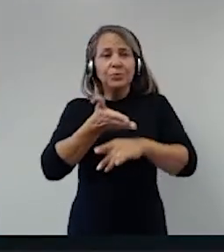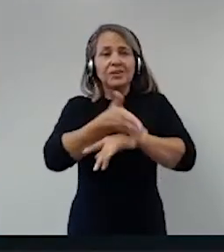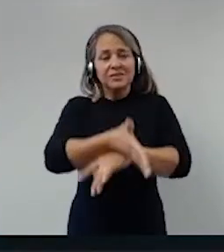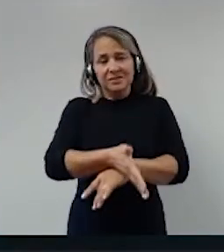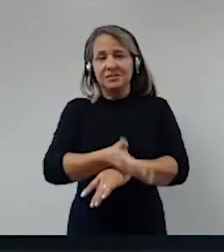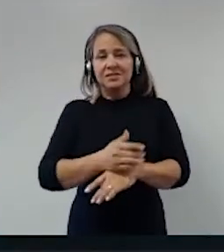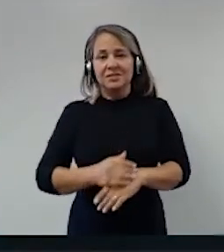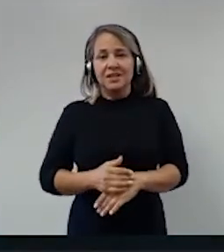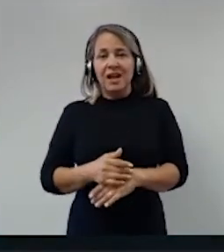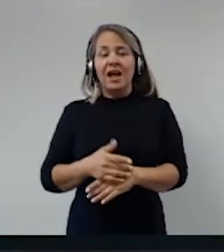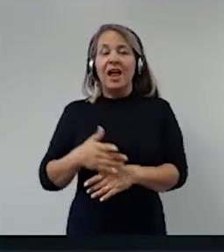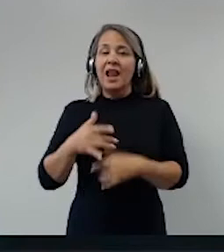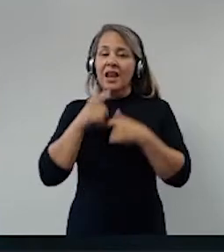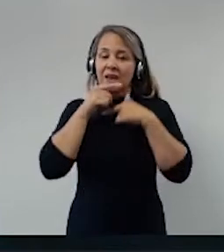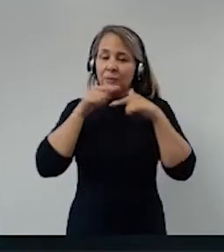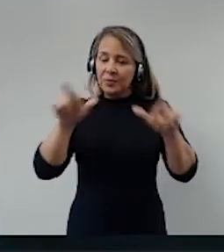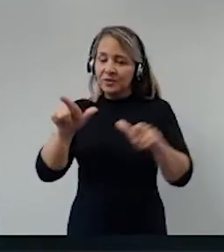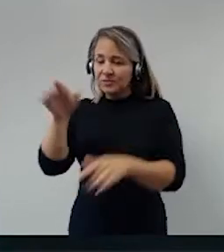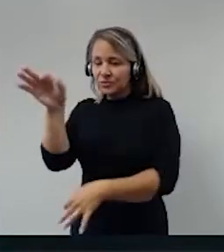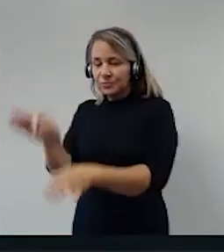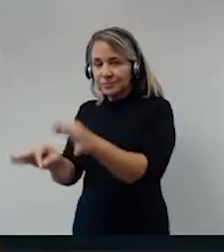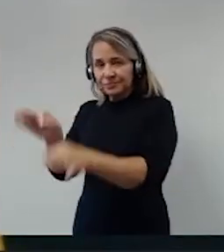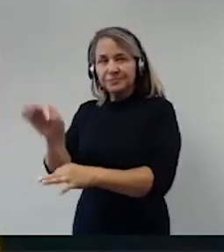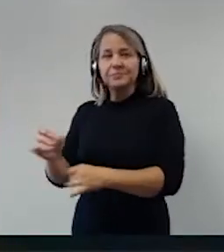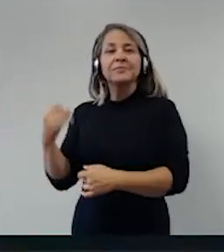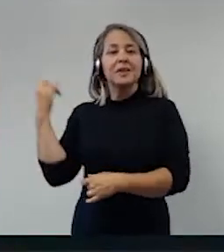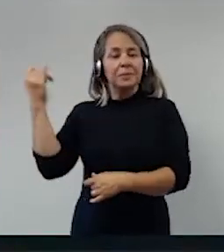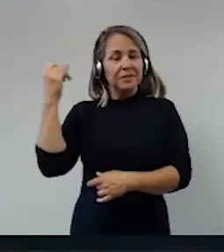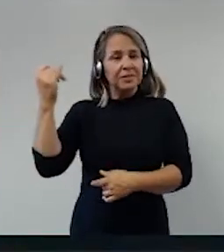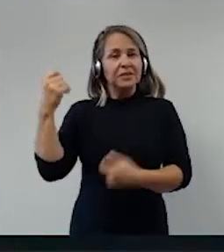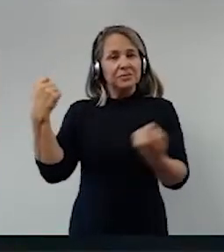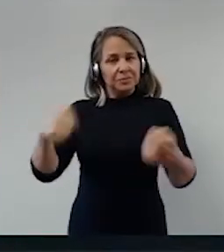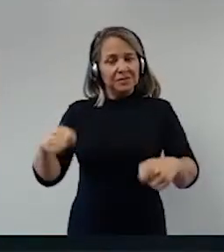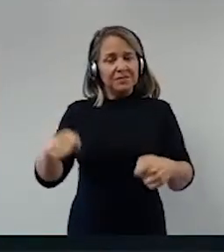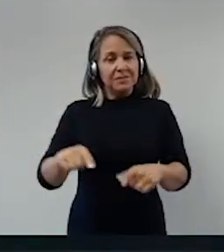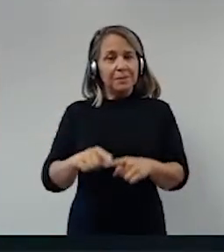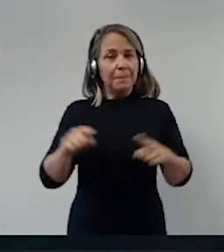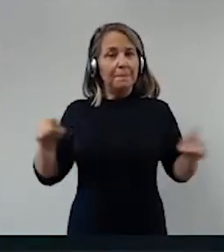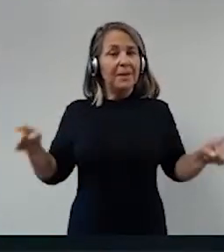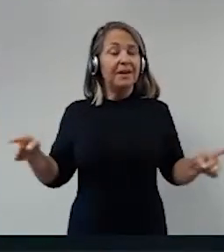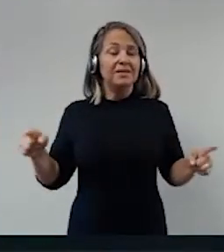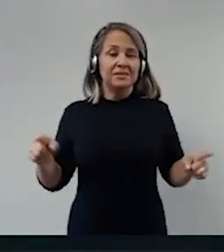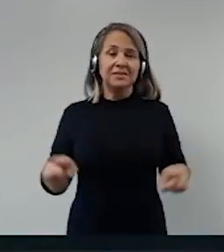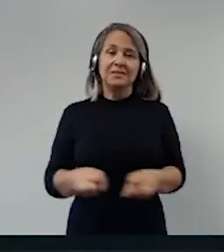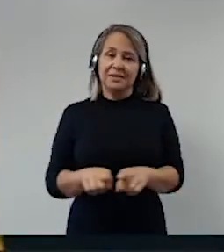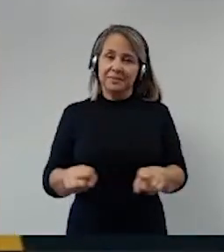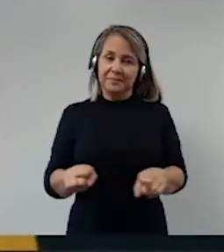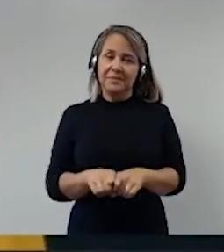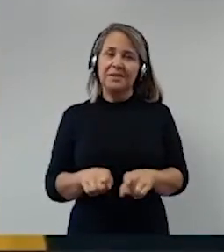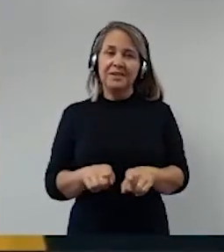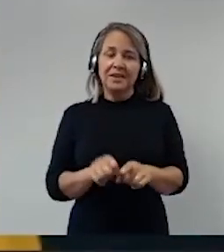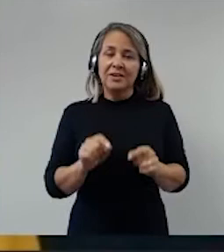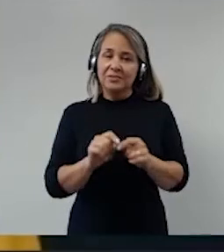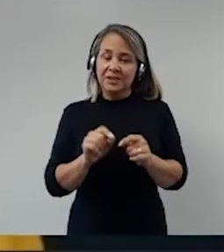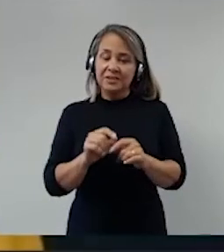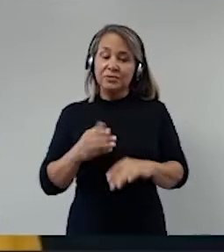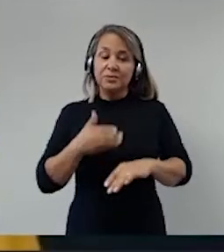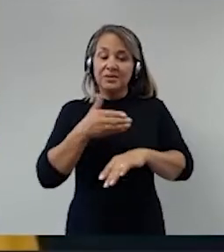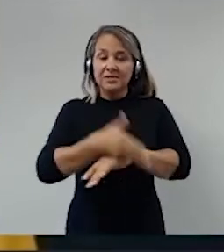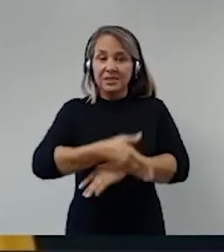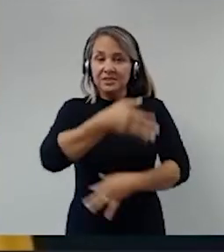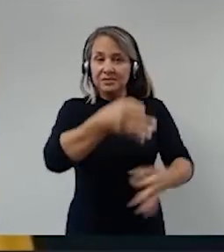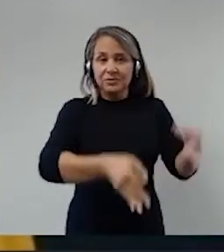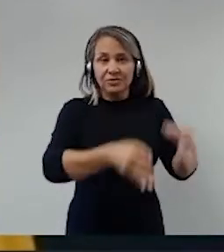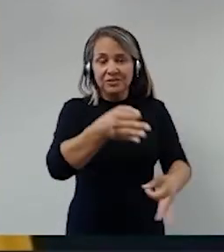ela é importante, ela é necessária, mas ela também torna o acesso à justiça